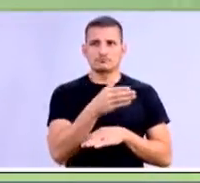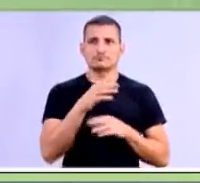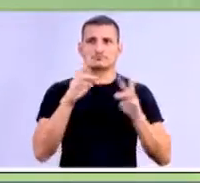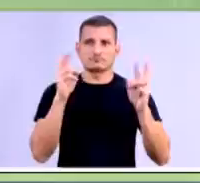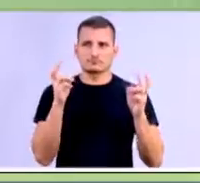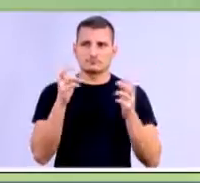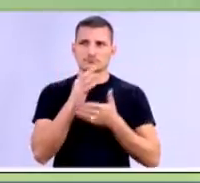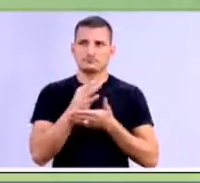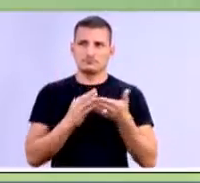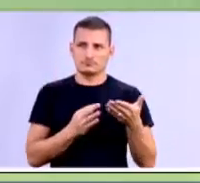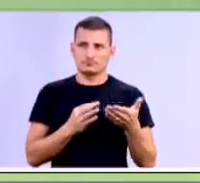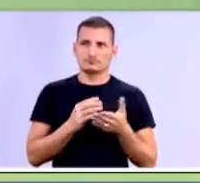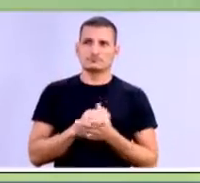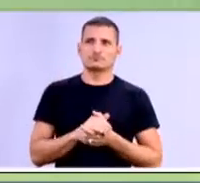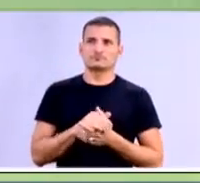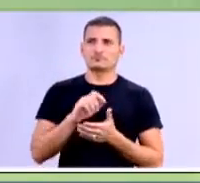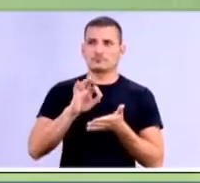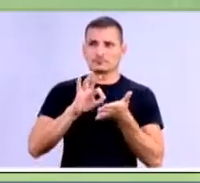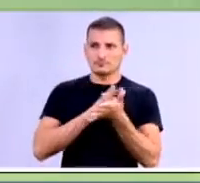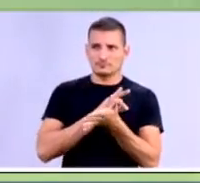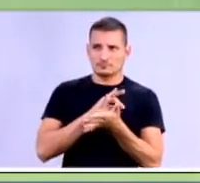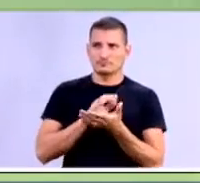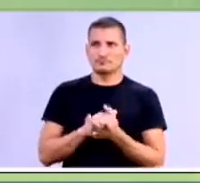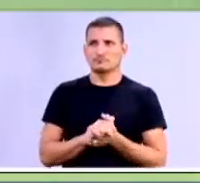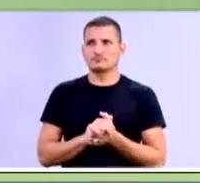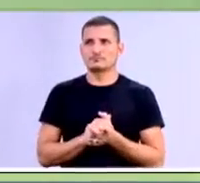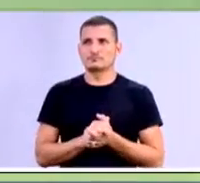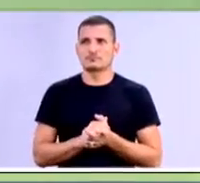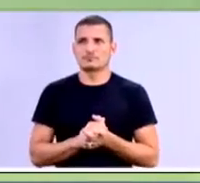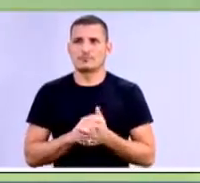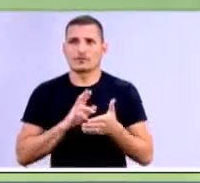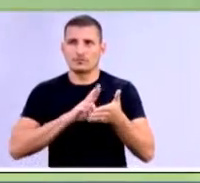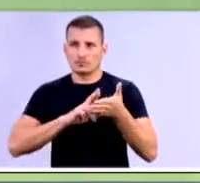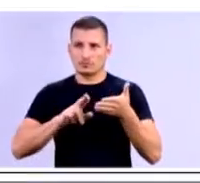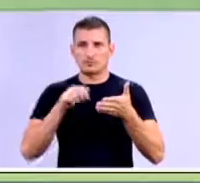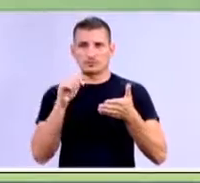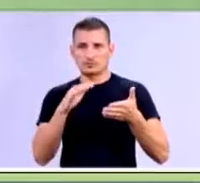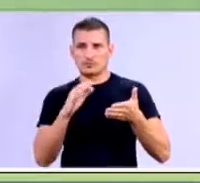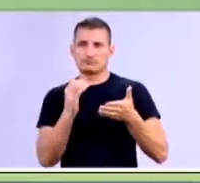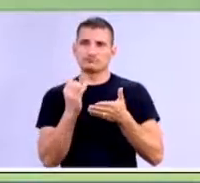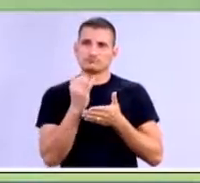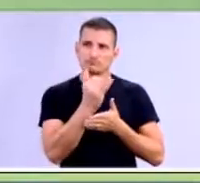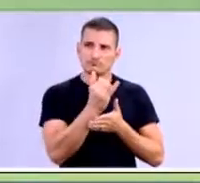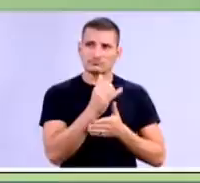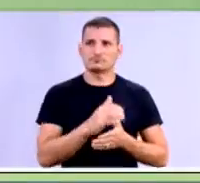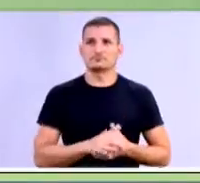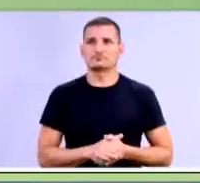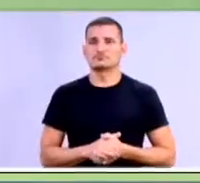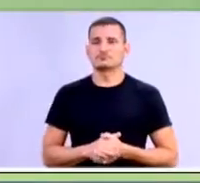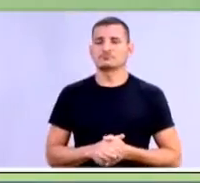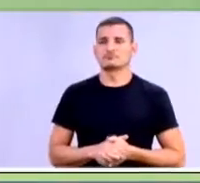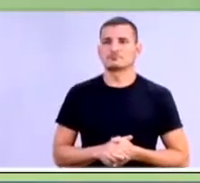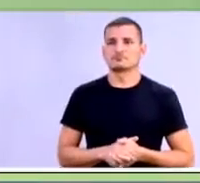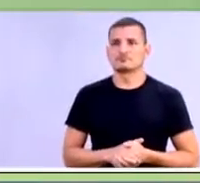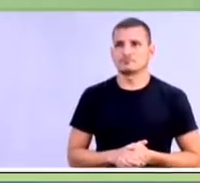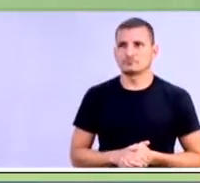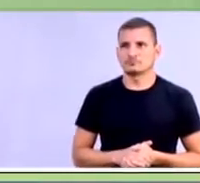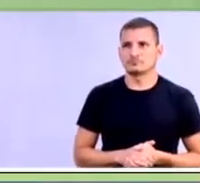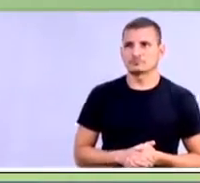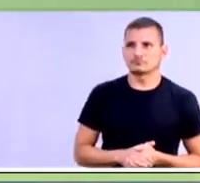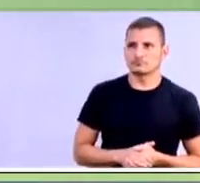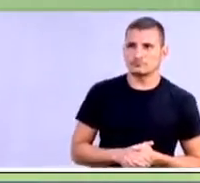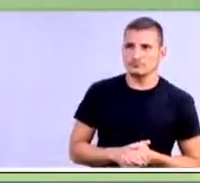assunto, texto, fecho, assinatura e identificação do signatário. Certo, olha aqui o exemplo. Tem